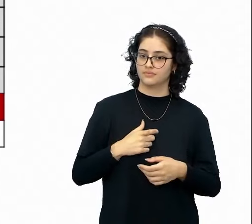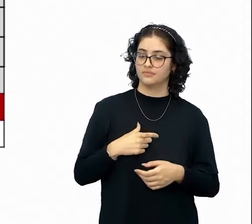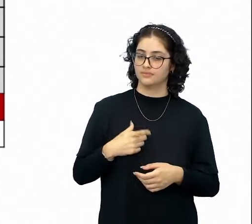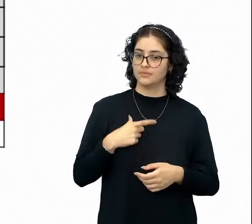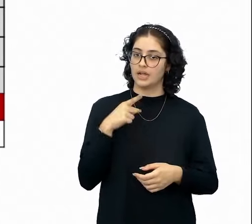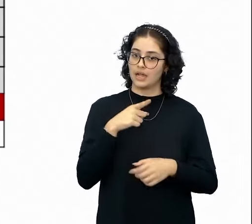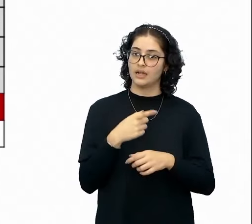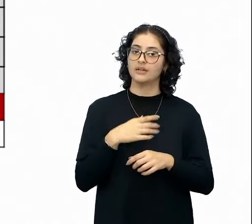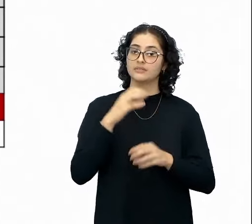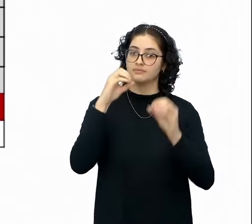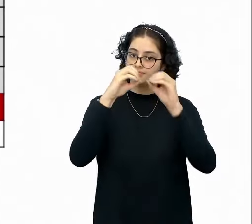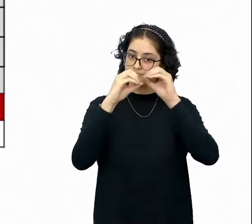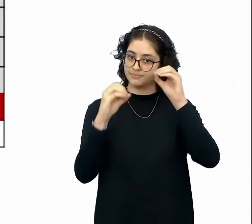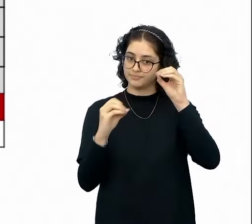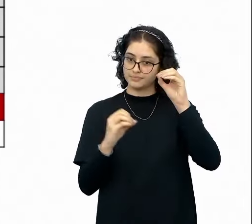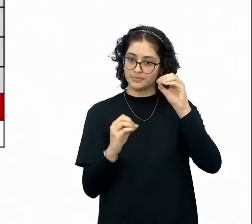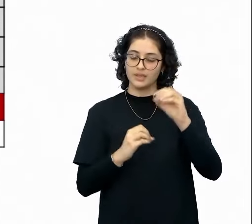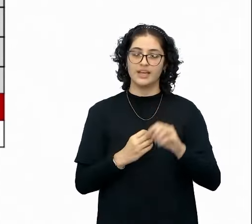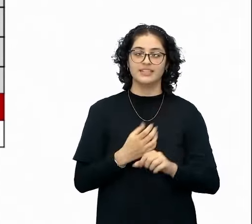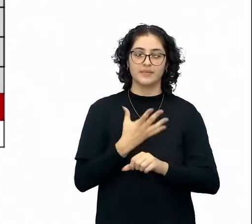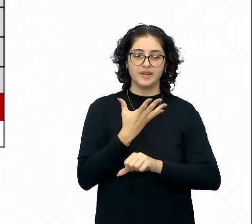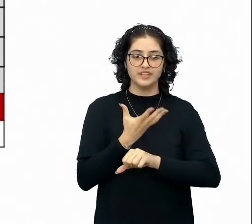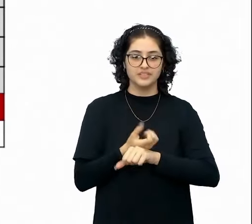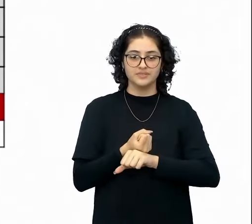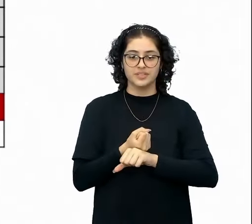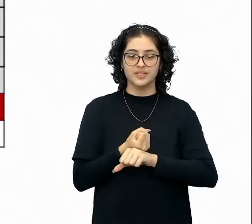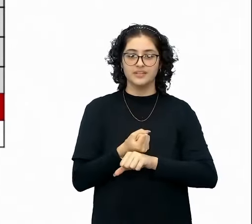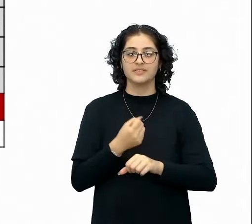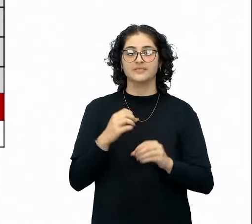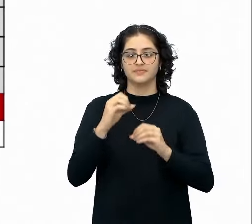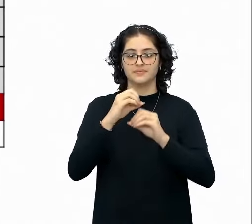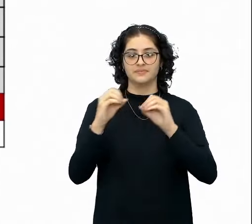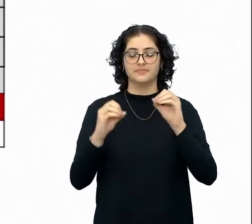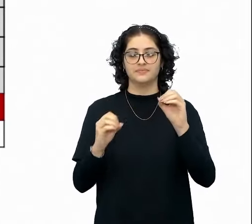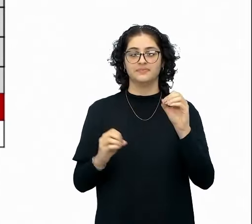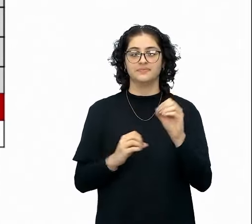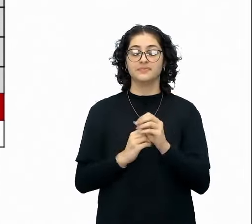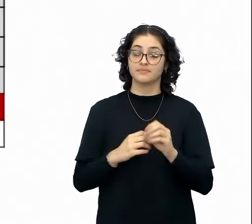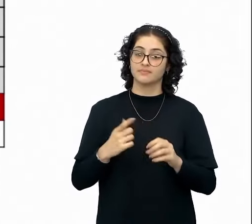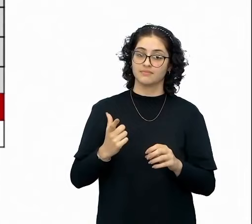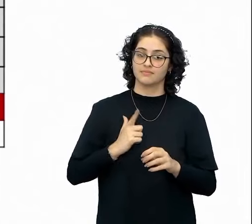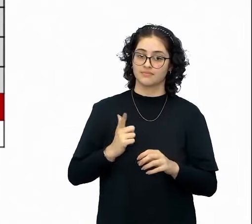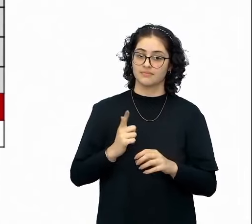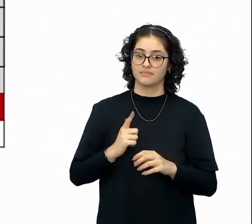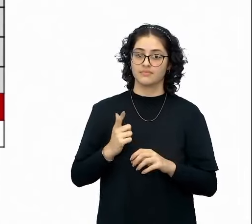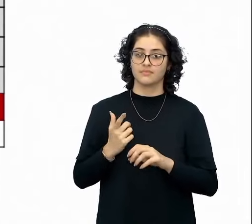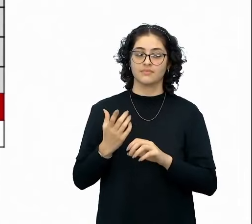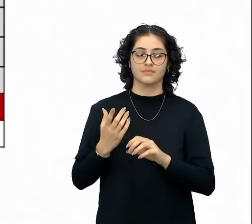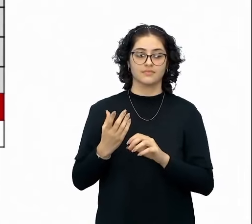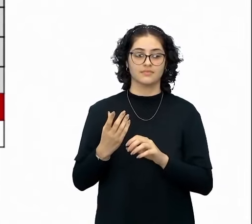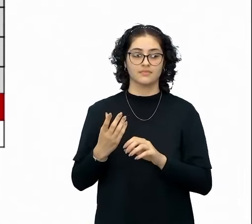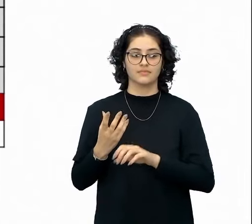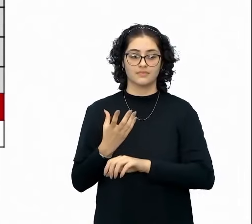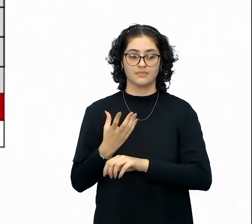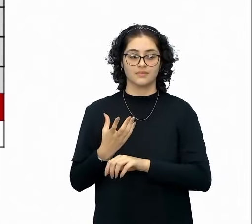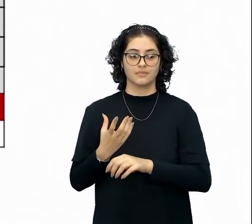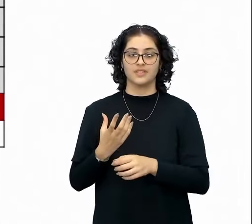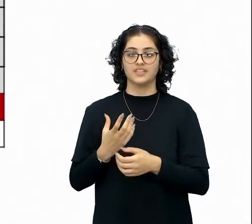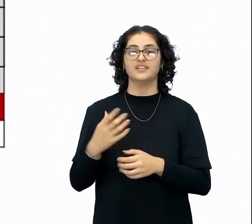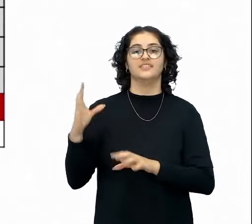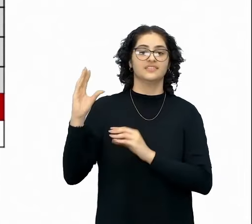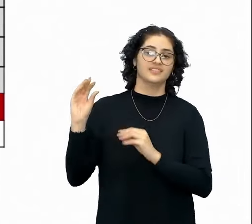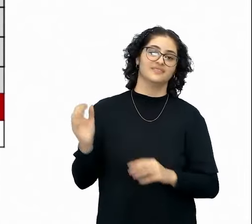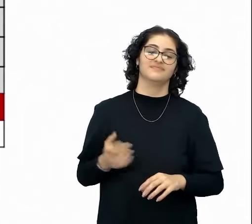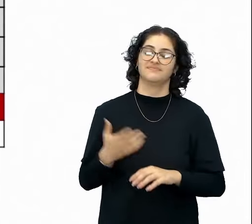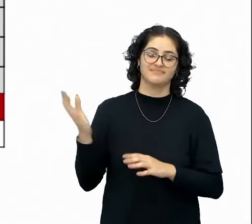lá no Centro de Mídias, todos eles, né? De todas as formações, de todos esses encontros, tanto da formação de etapa quanto da de ano